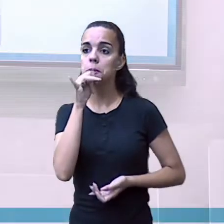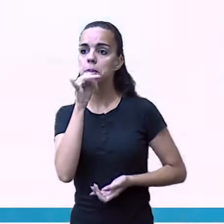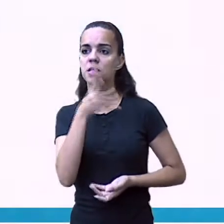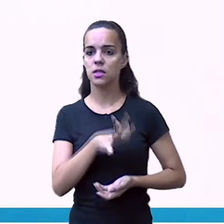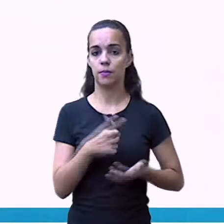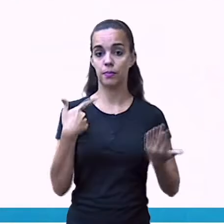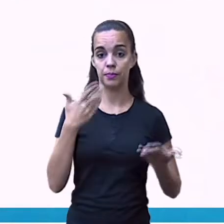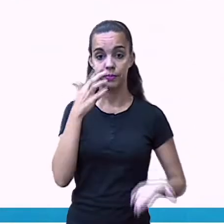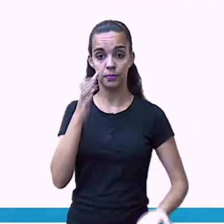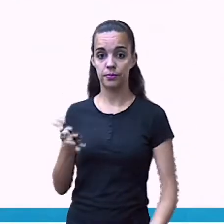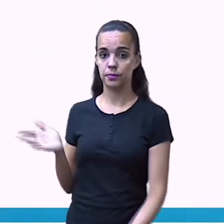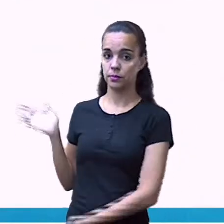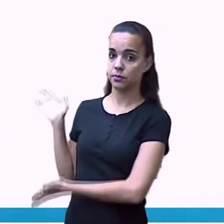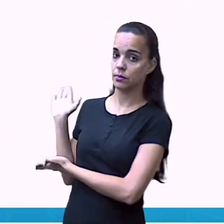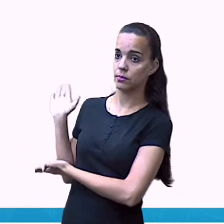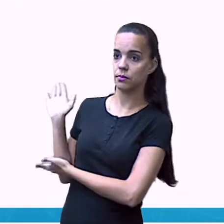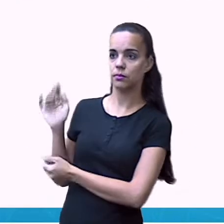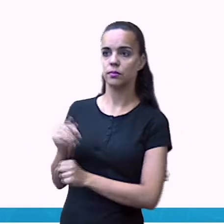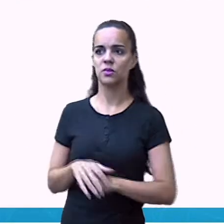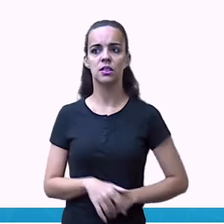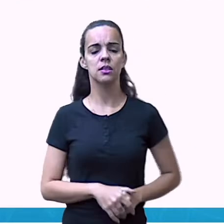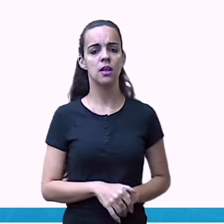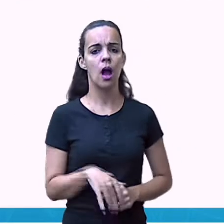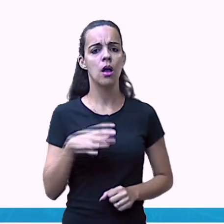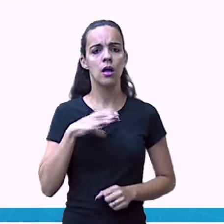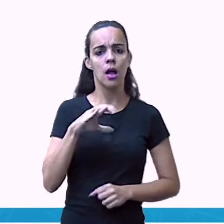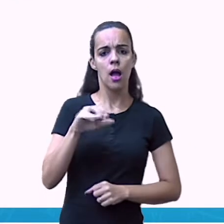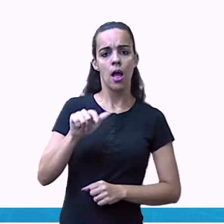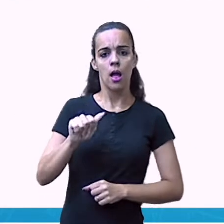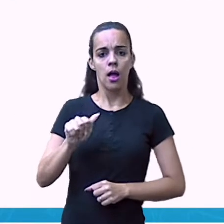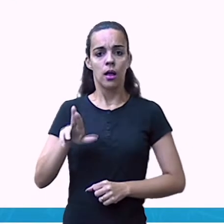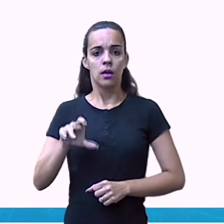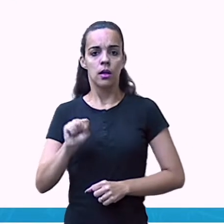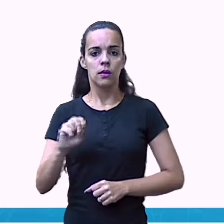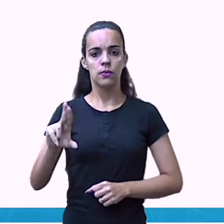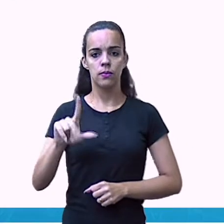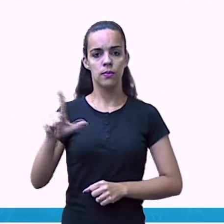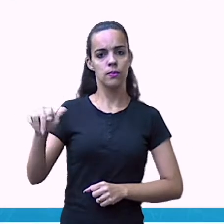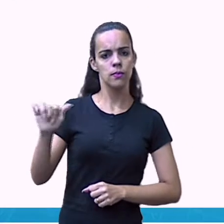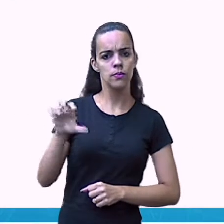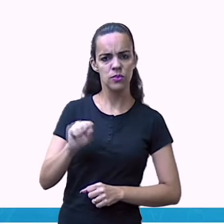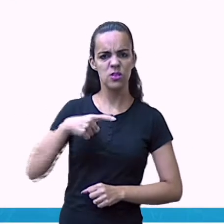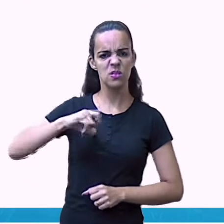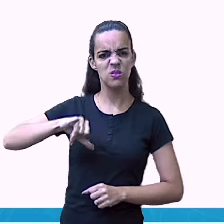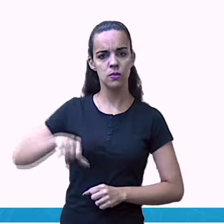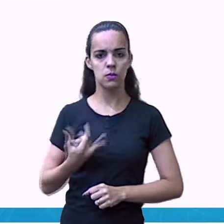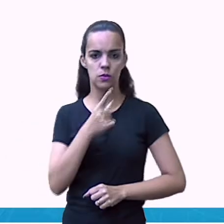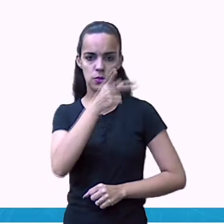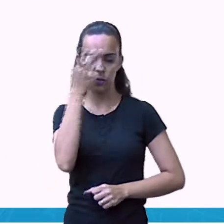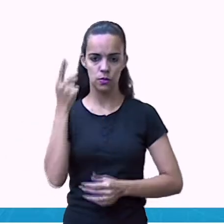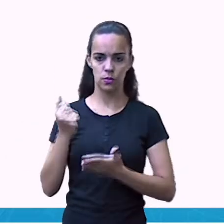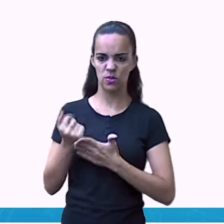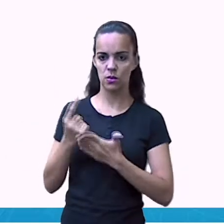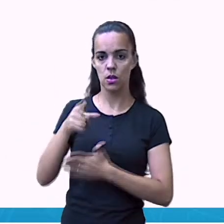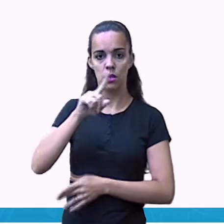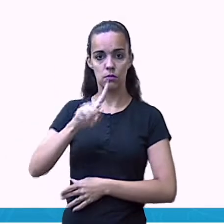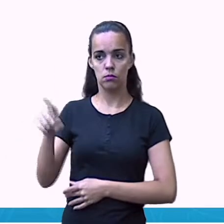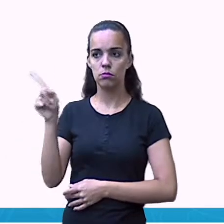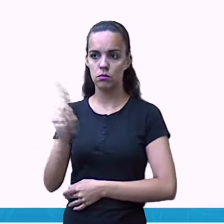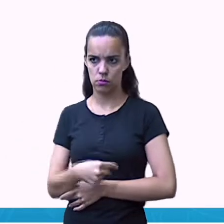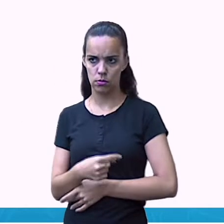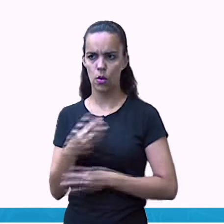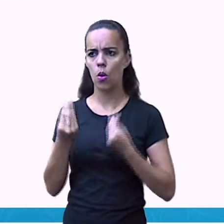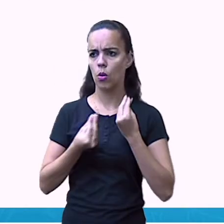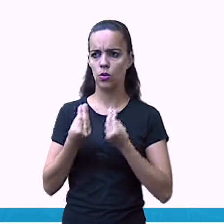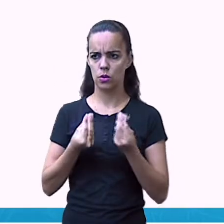para vocês? Está escrito nela: cláusulas abusivas ao consumidor são nulas.